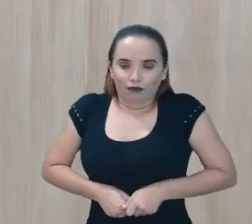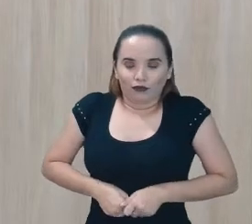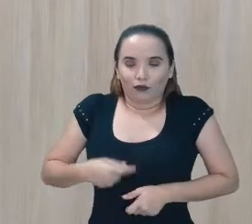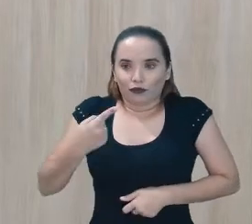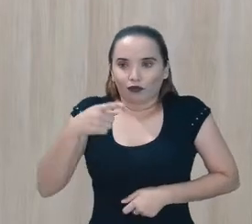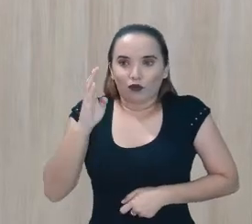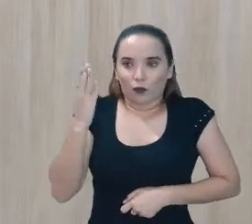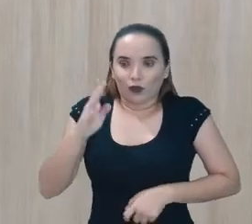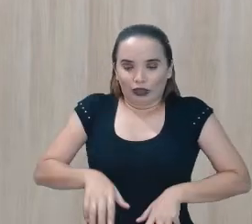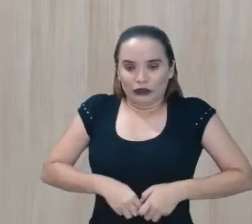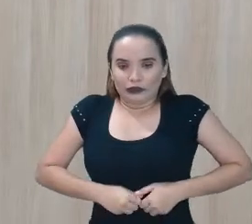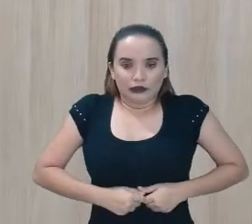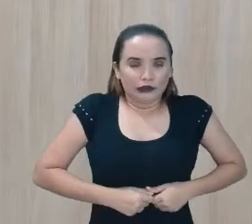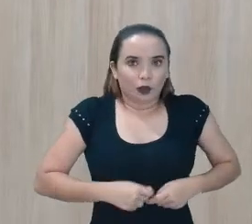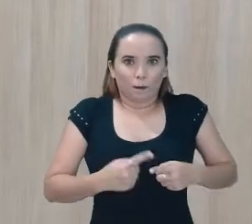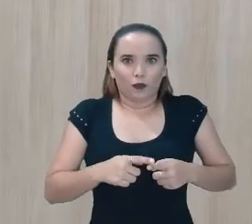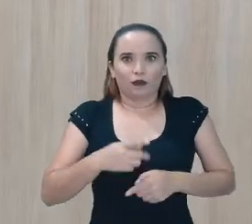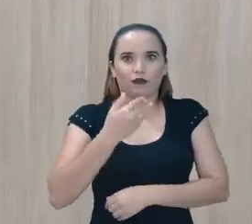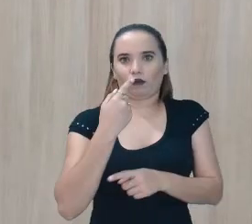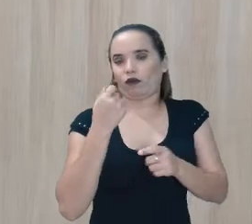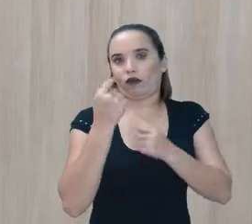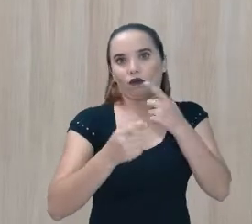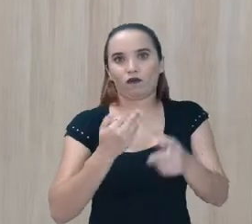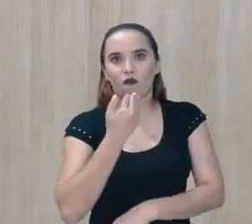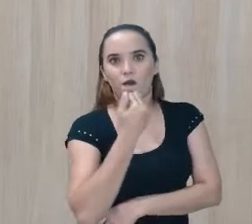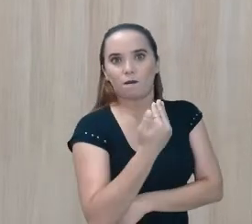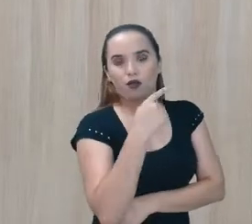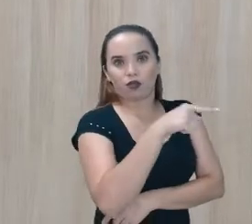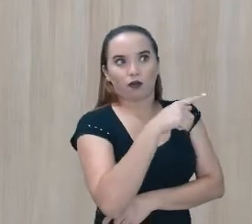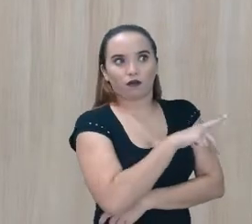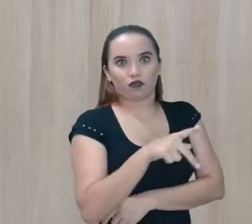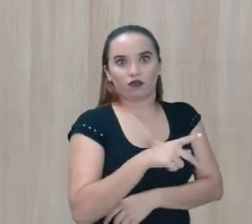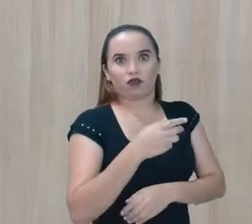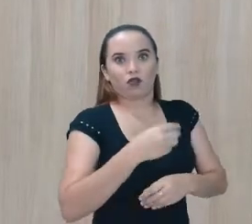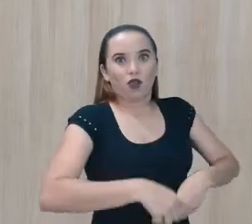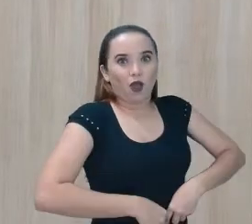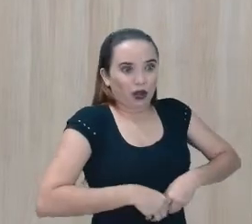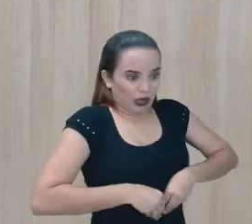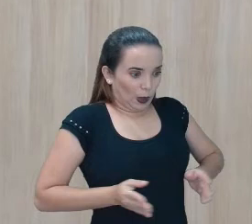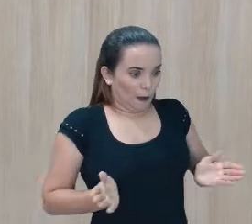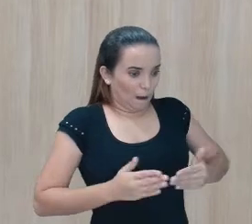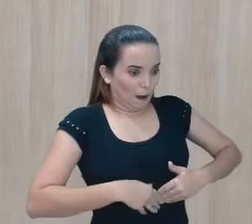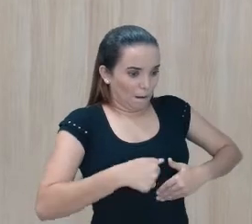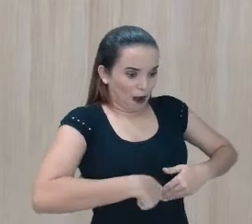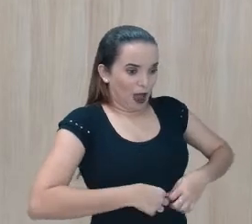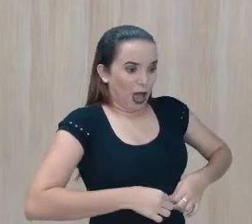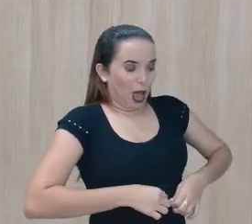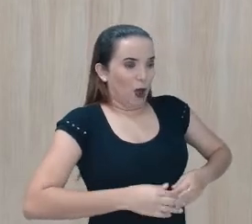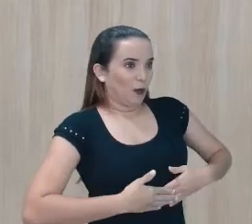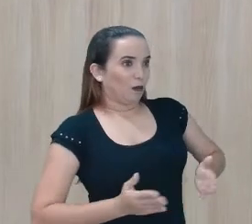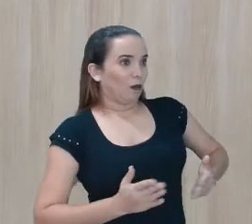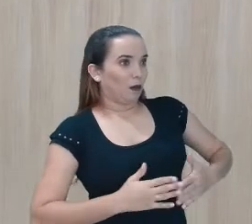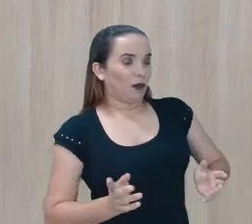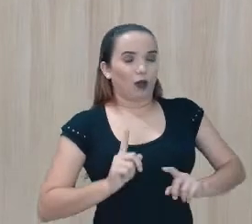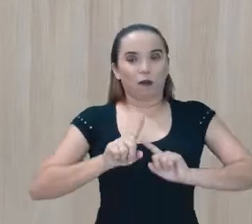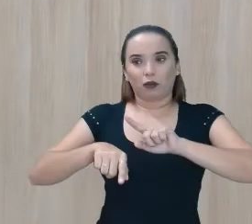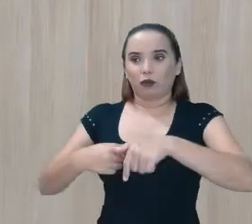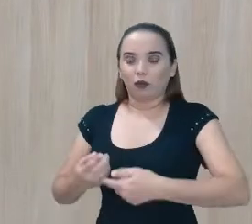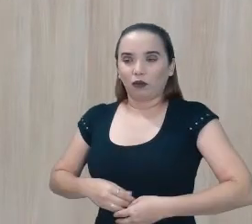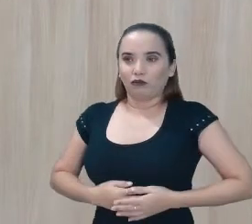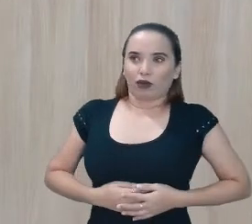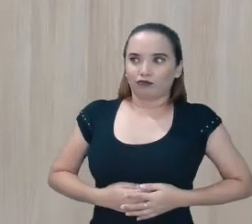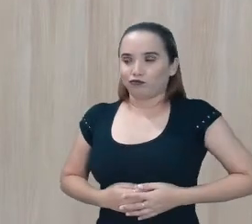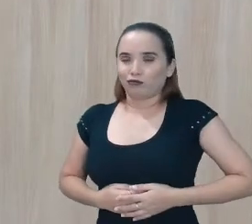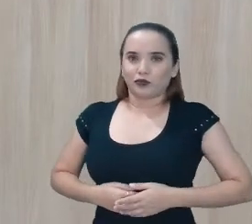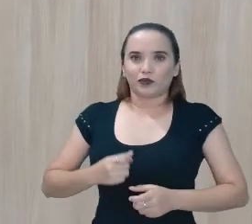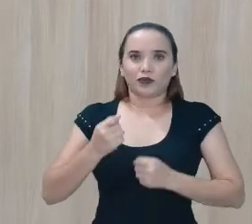pede à professora para abrir, porque às vezes não quer nem que a professora acompanhe, ou o apoio acompanhe, porque já